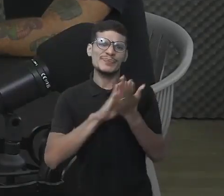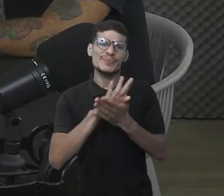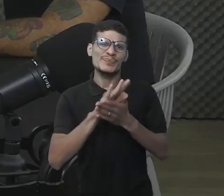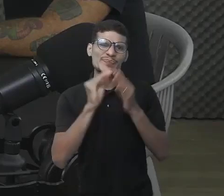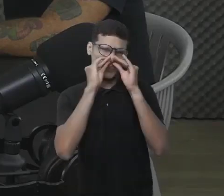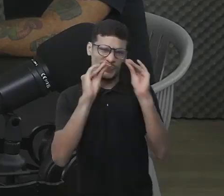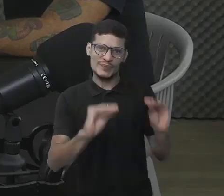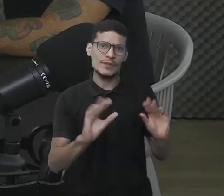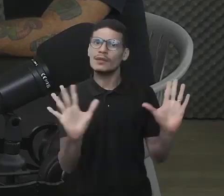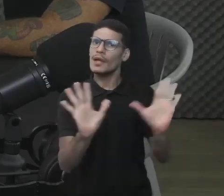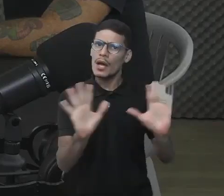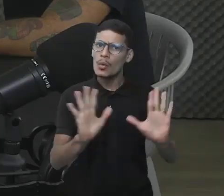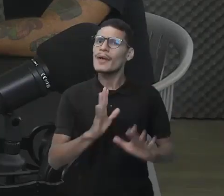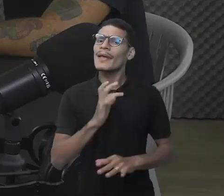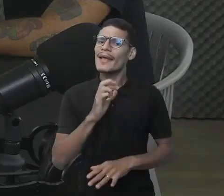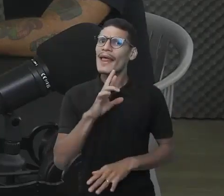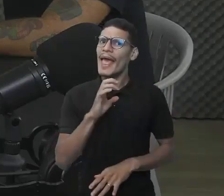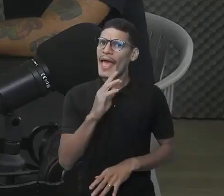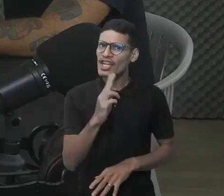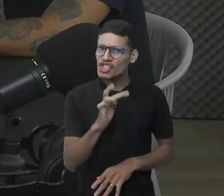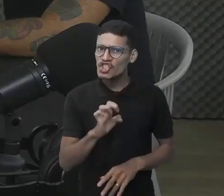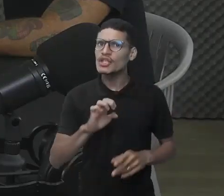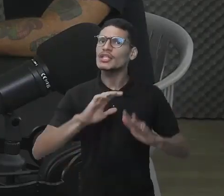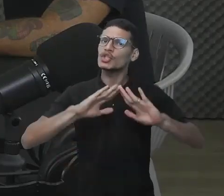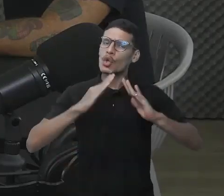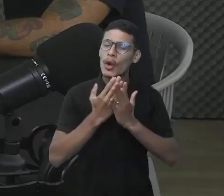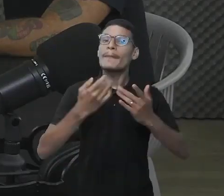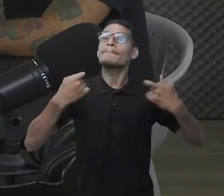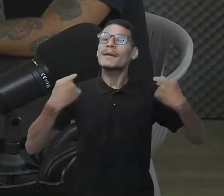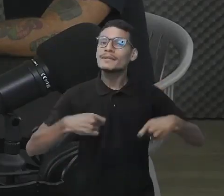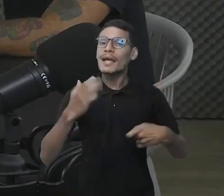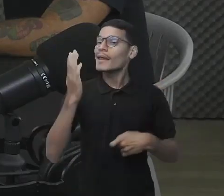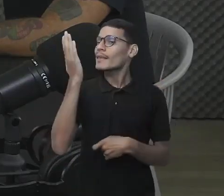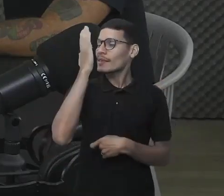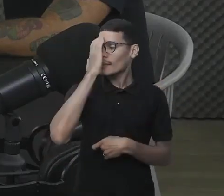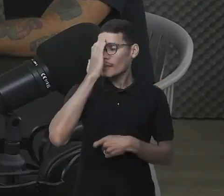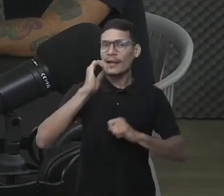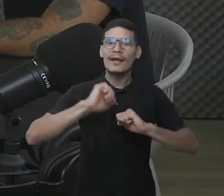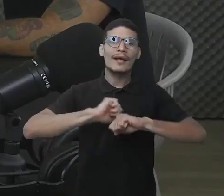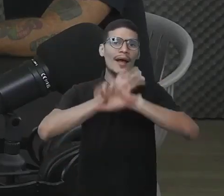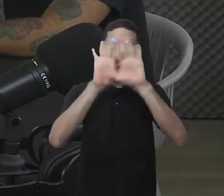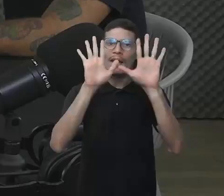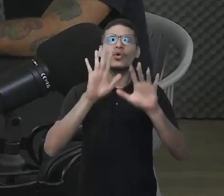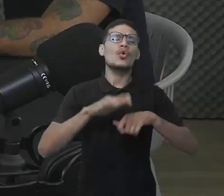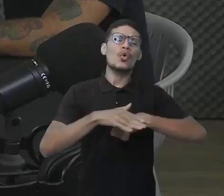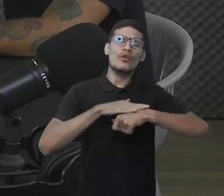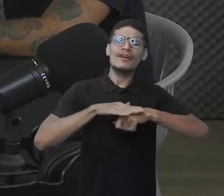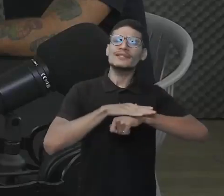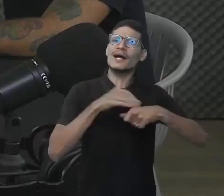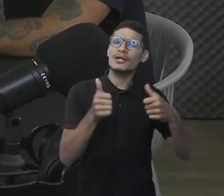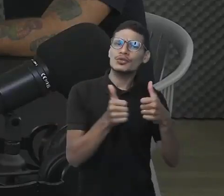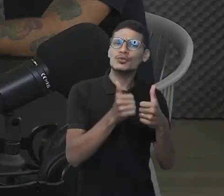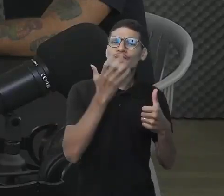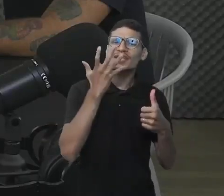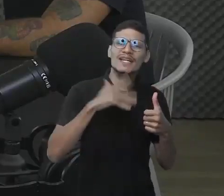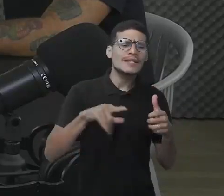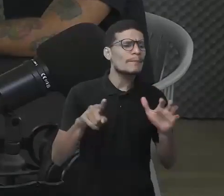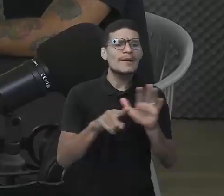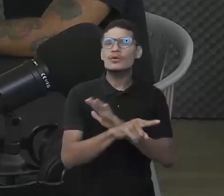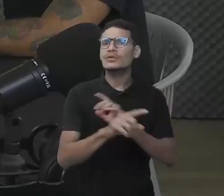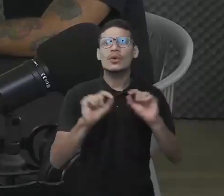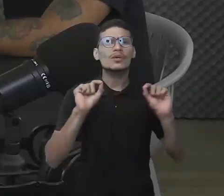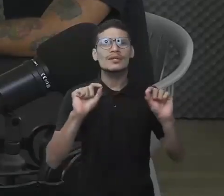A creche, a escola, ela precisa, tentar entender, conversar com a criança, perguntar o que está